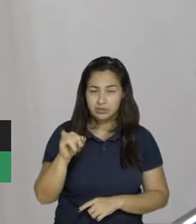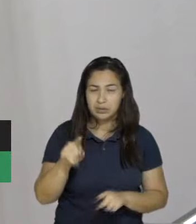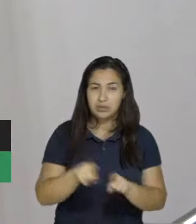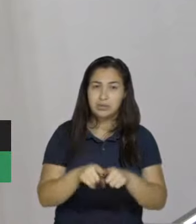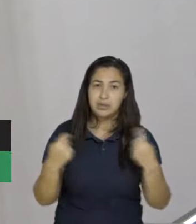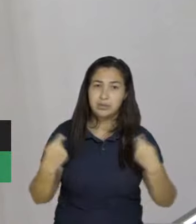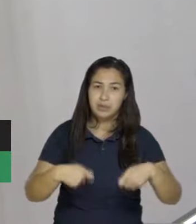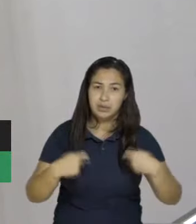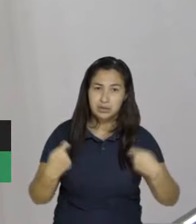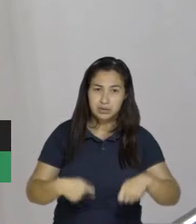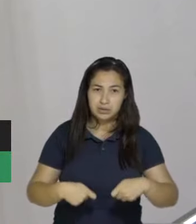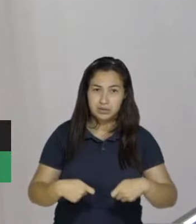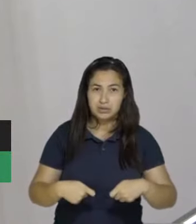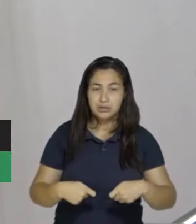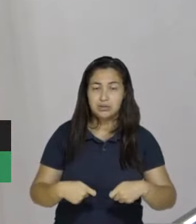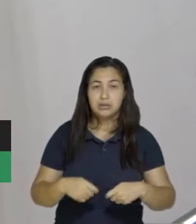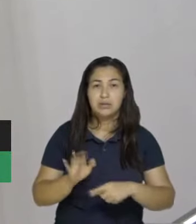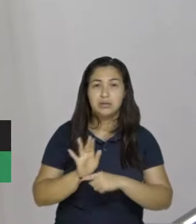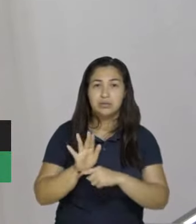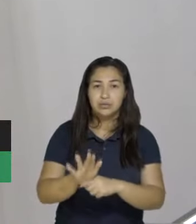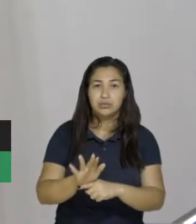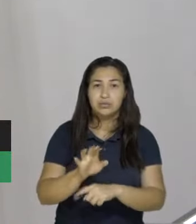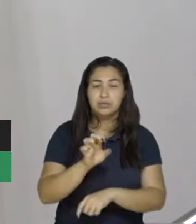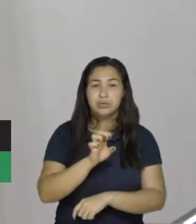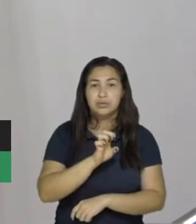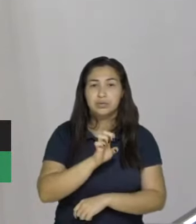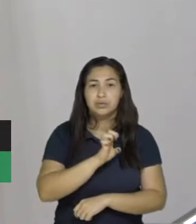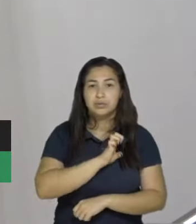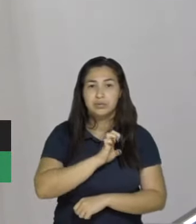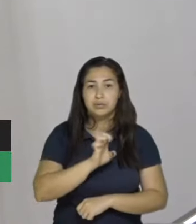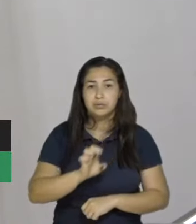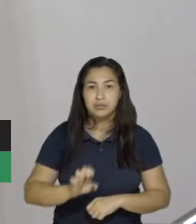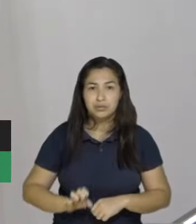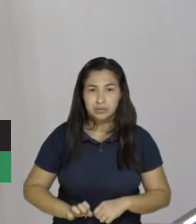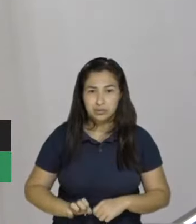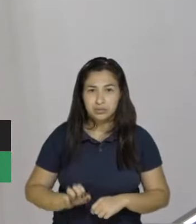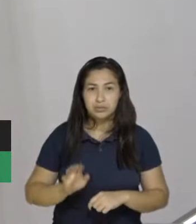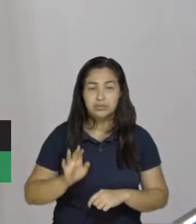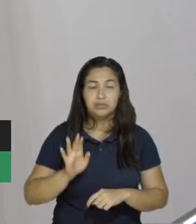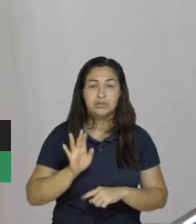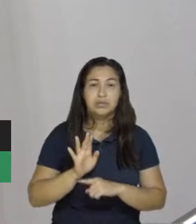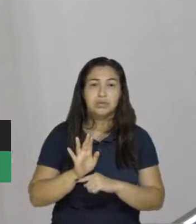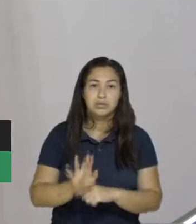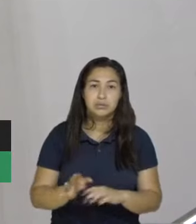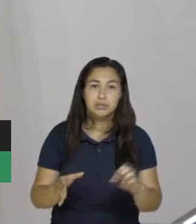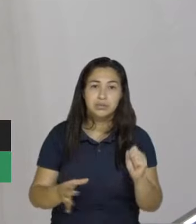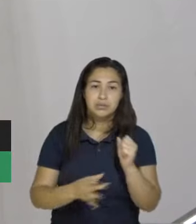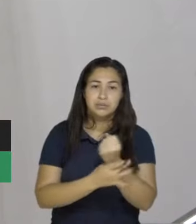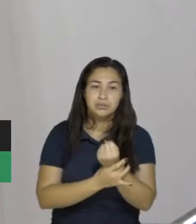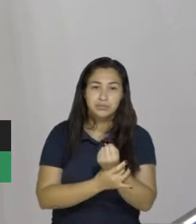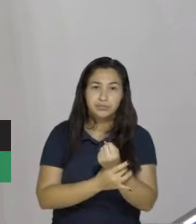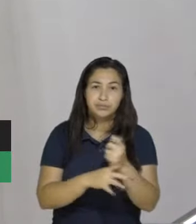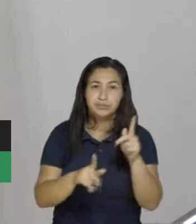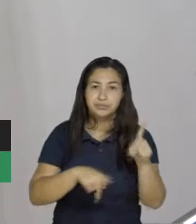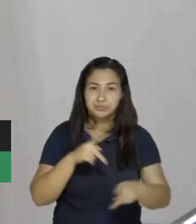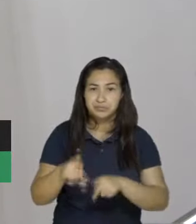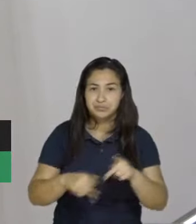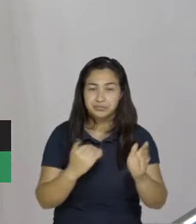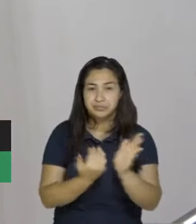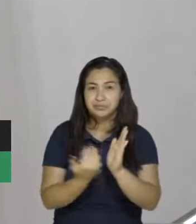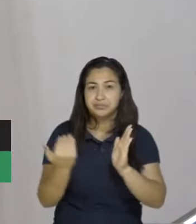agora do respaldo do Estado para que traga mais segurança para a população com mais